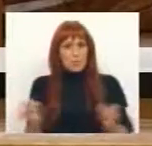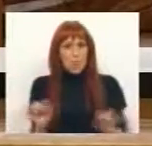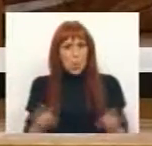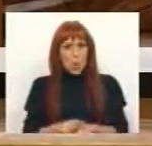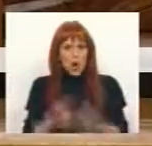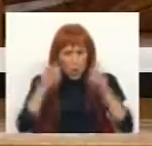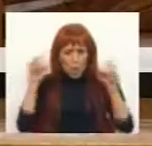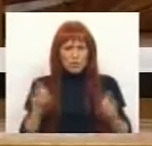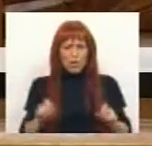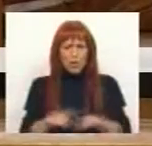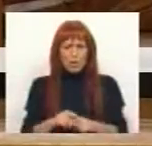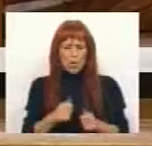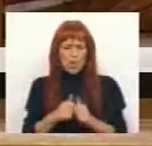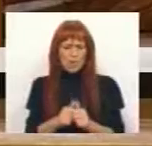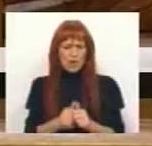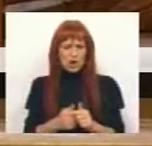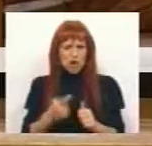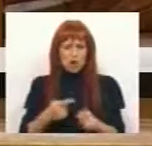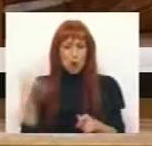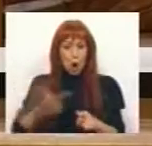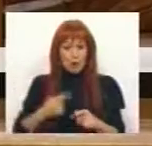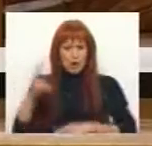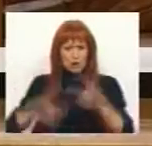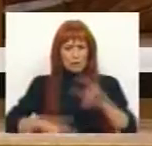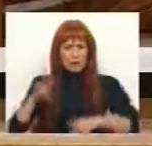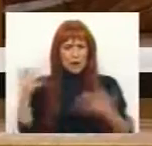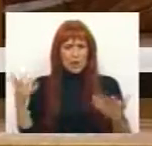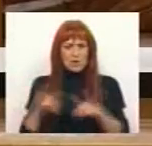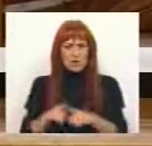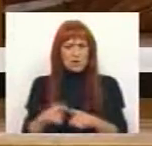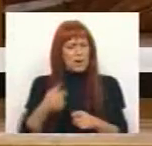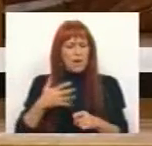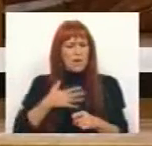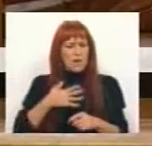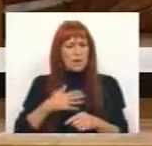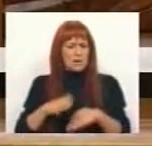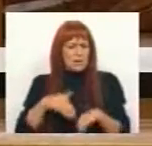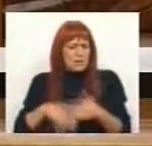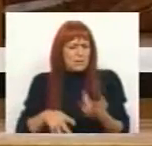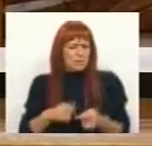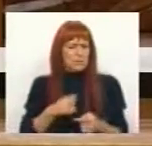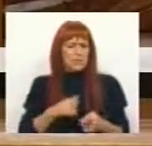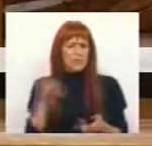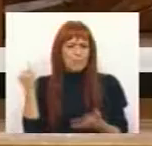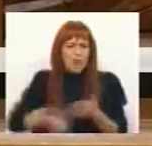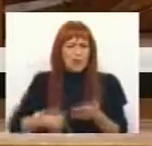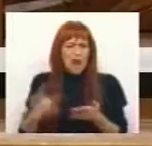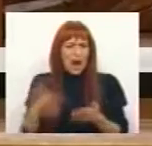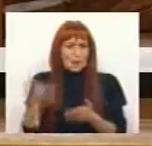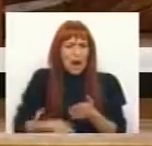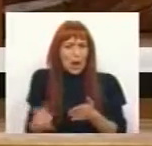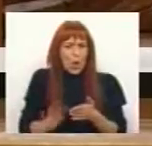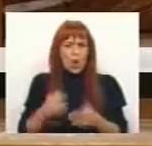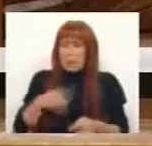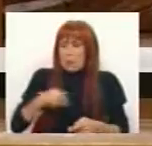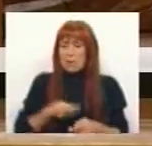tenha controle sobre o cumprimento das obrigações fiscais, que não quisesse saber se havia impostos a pagar, que não